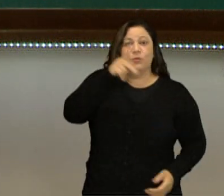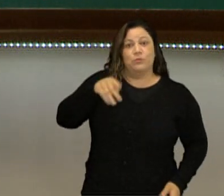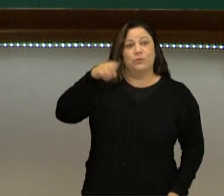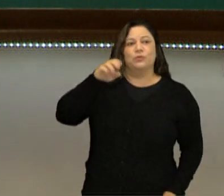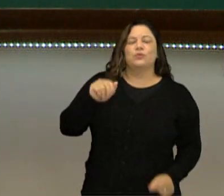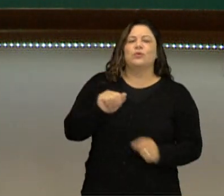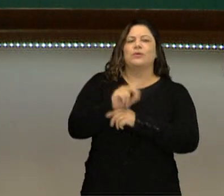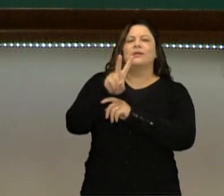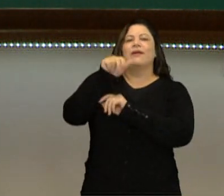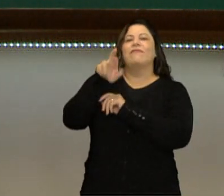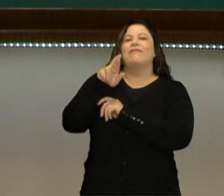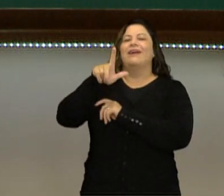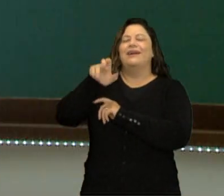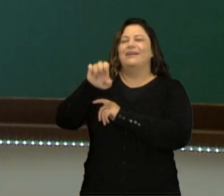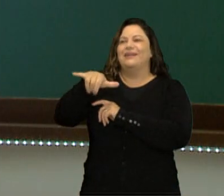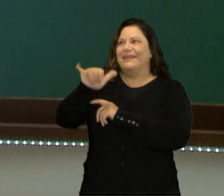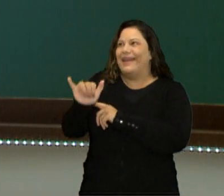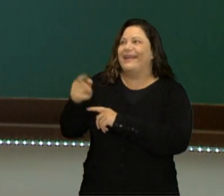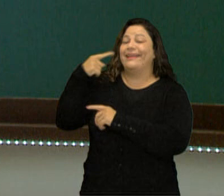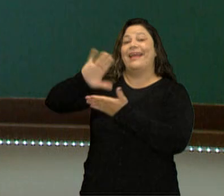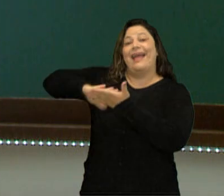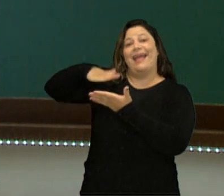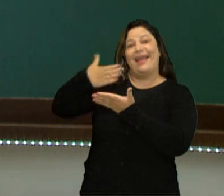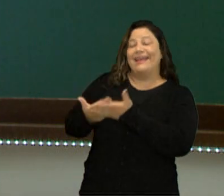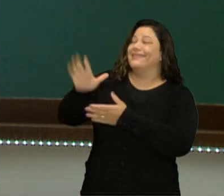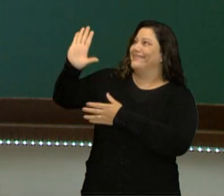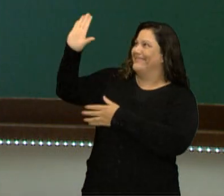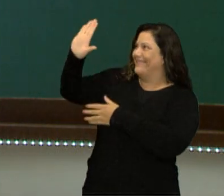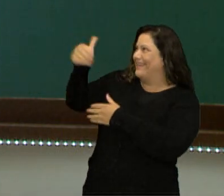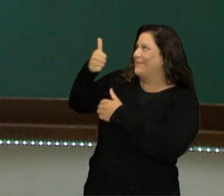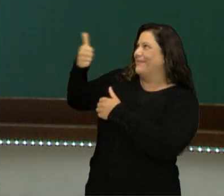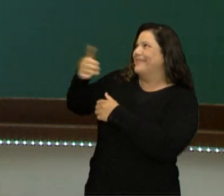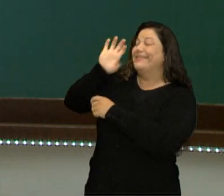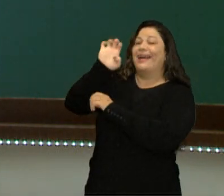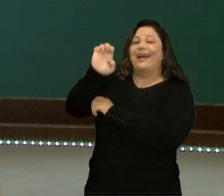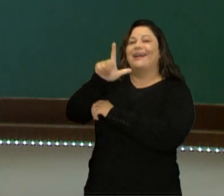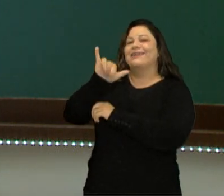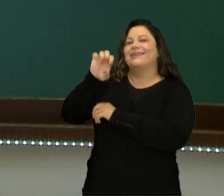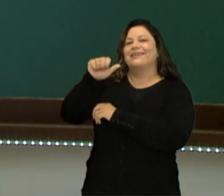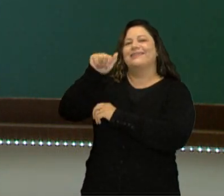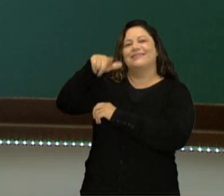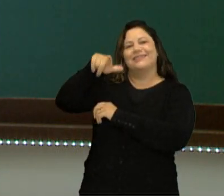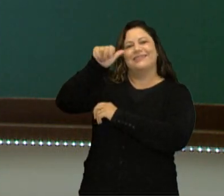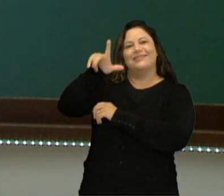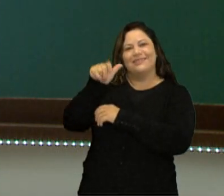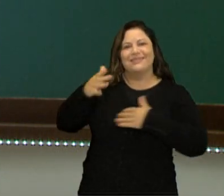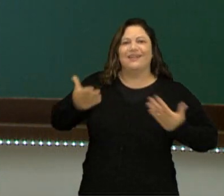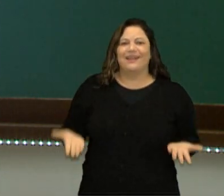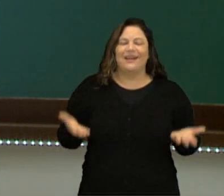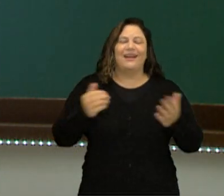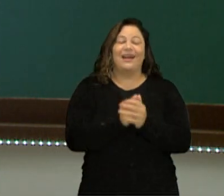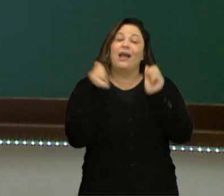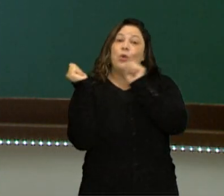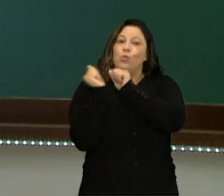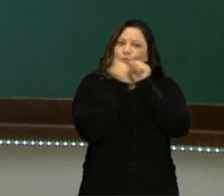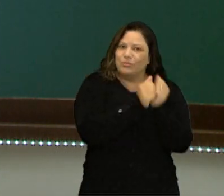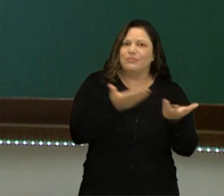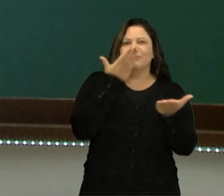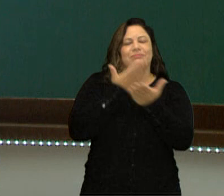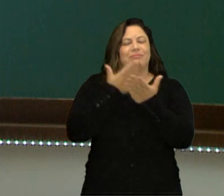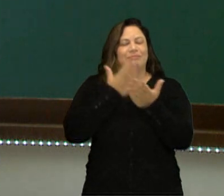professor Varley e a nossa intérprete aqui está a Elisângela. E juntos nós vamos fazer uma aula bem bacana para